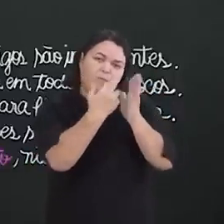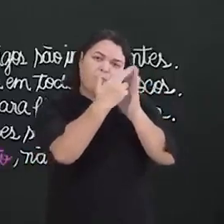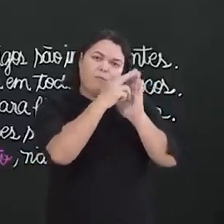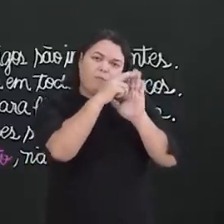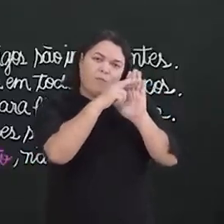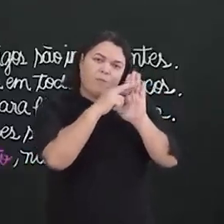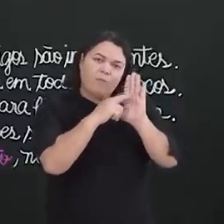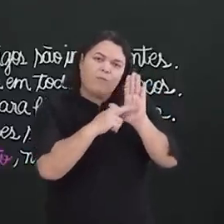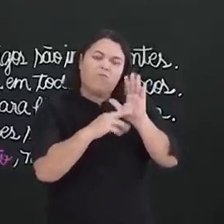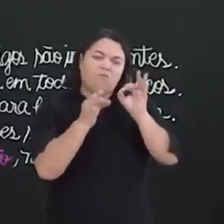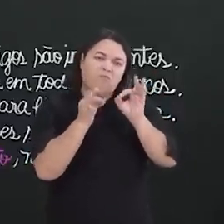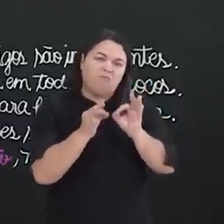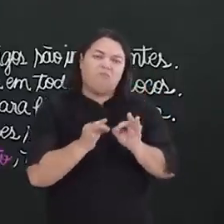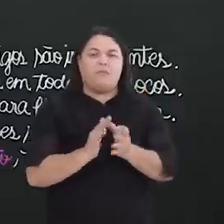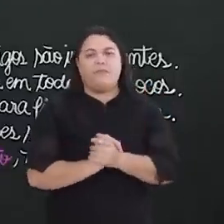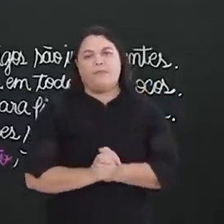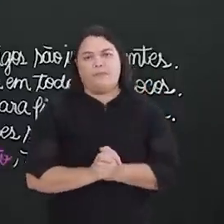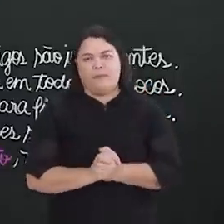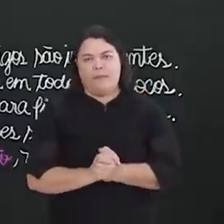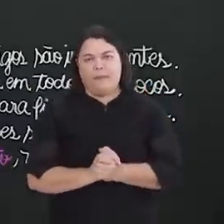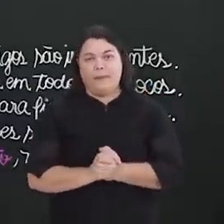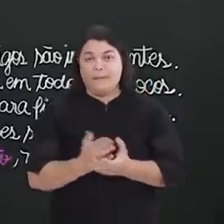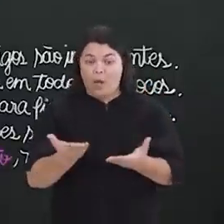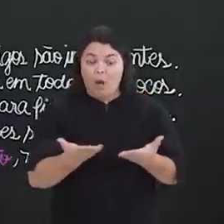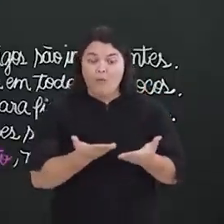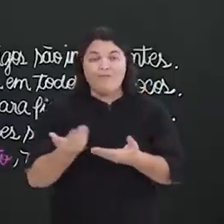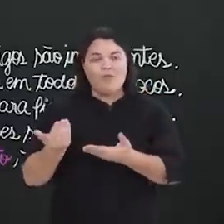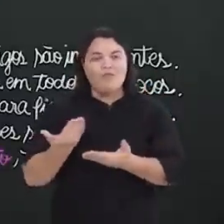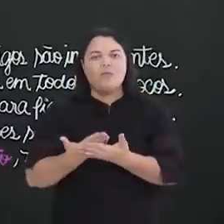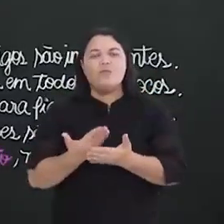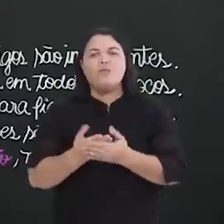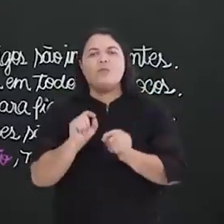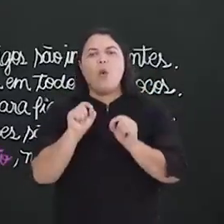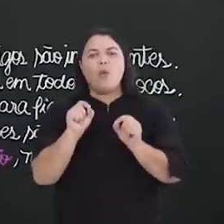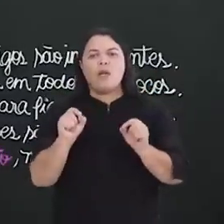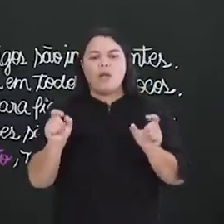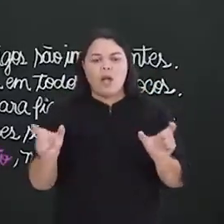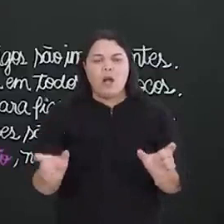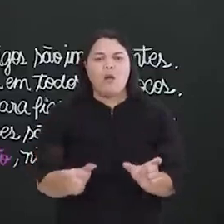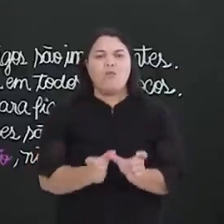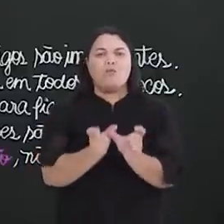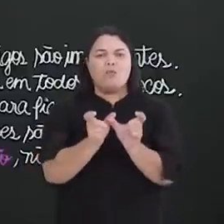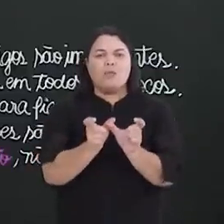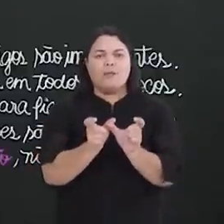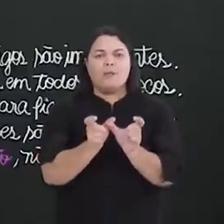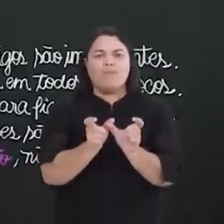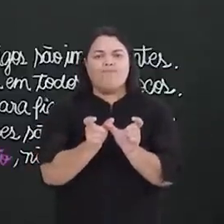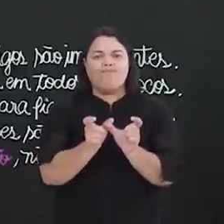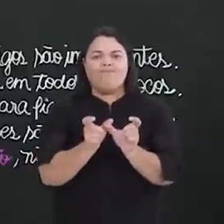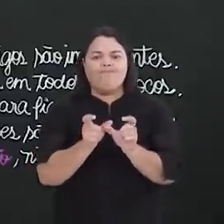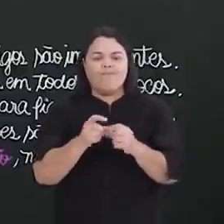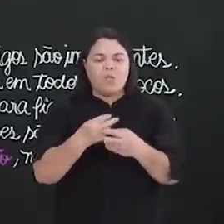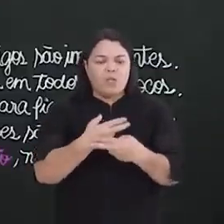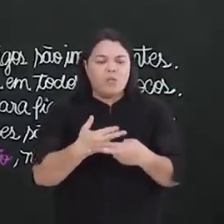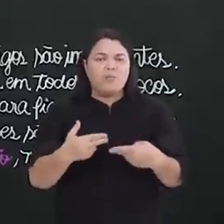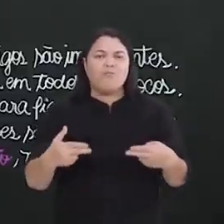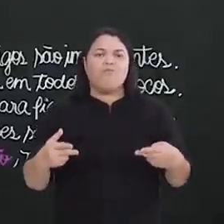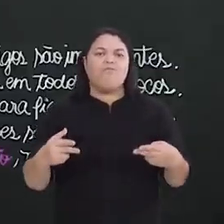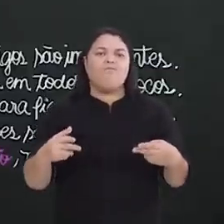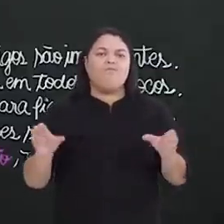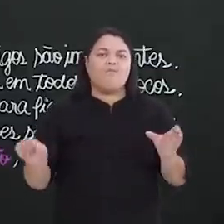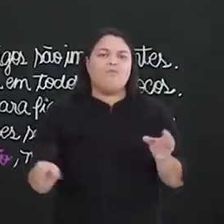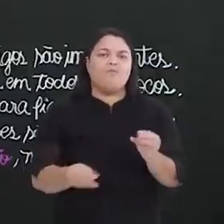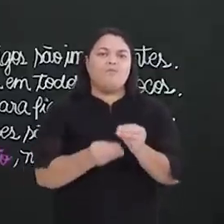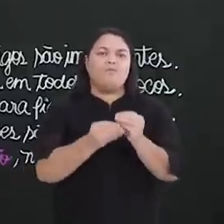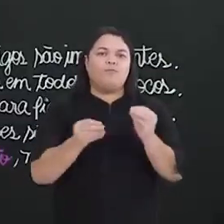forma mais adequada. Para isso, a gente vai fazer uso de alguns conectivos, alguns sinais, alguns elementos,